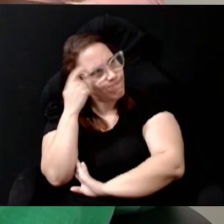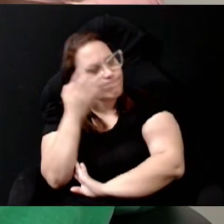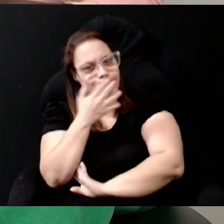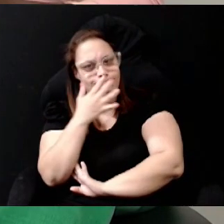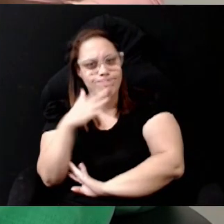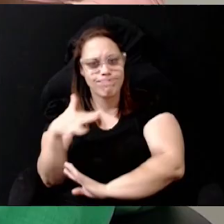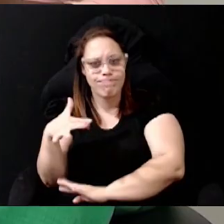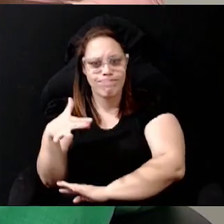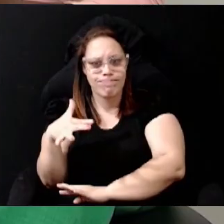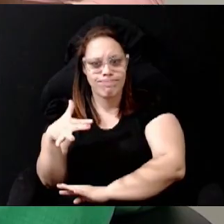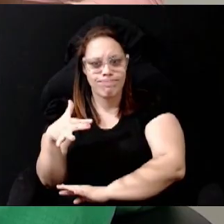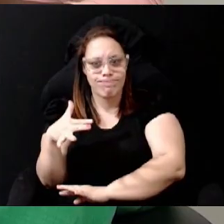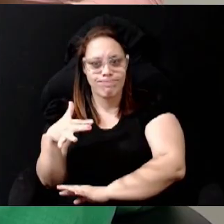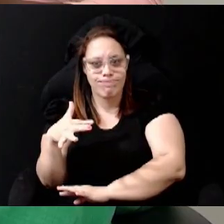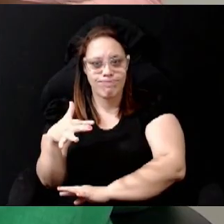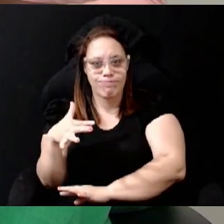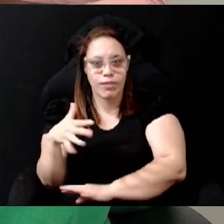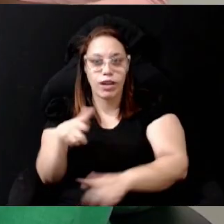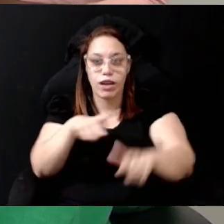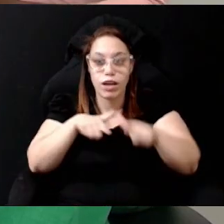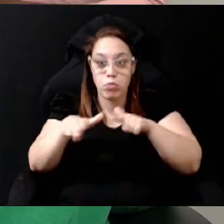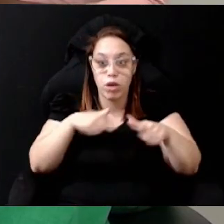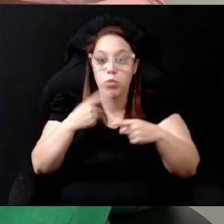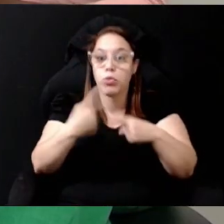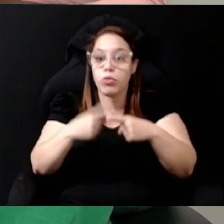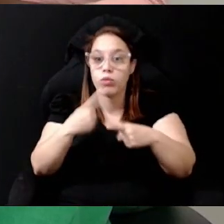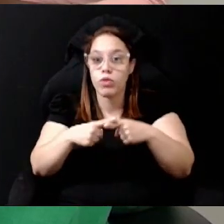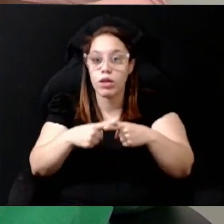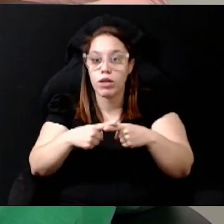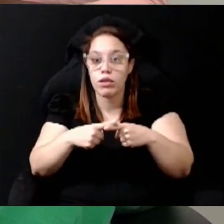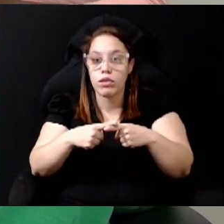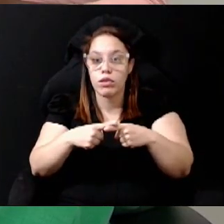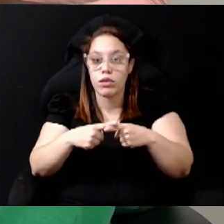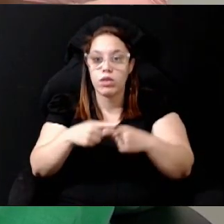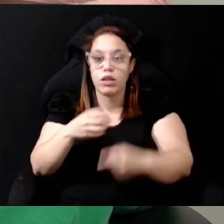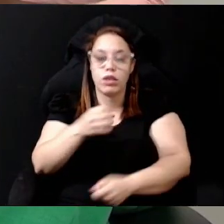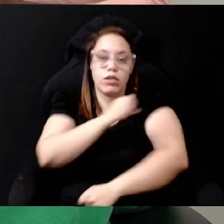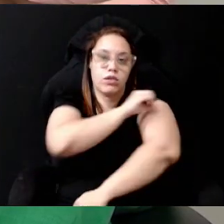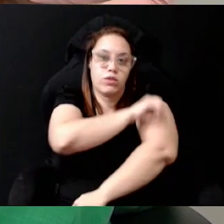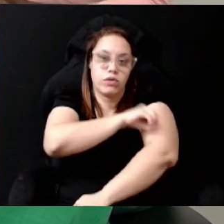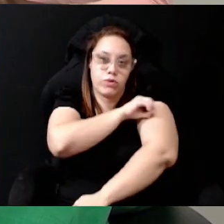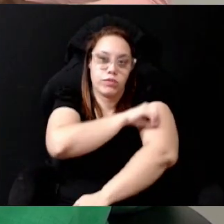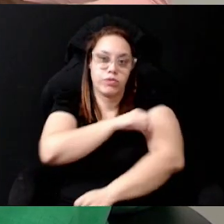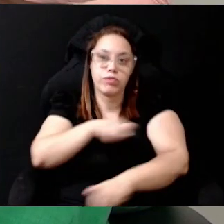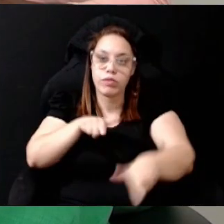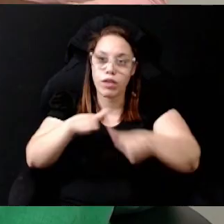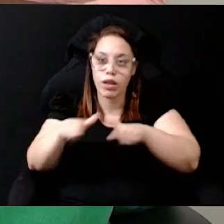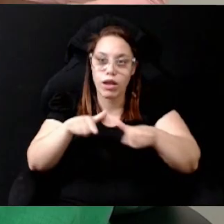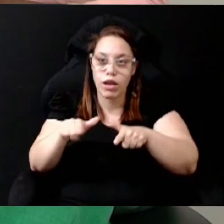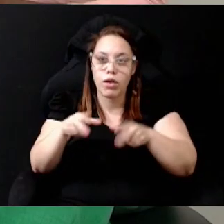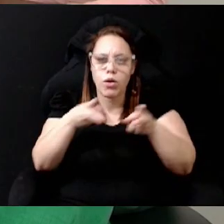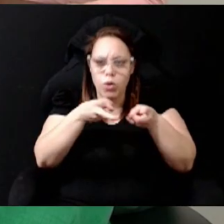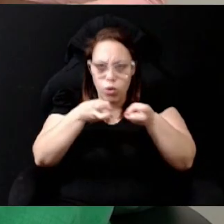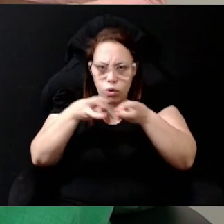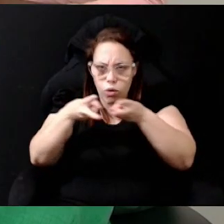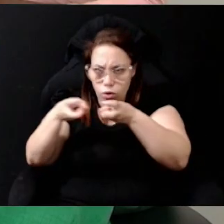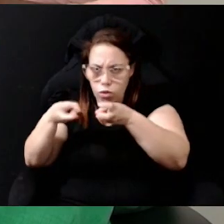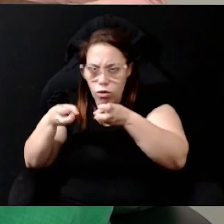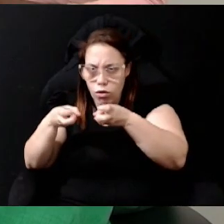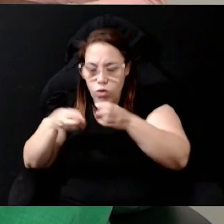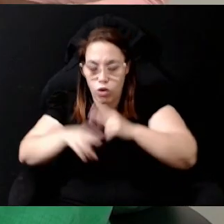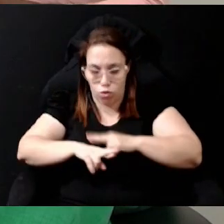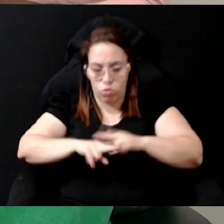Eu acho que as crianças é a parte mais tranquila, né, desse trabalho, porque, por exemplo, educação infantil, a gente trabalha muito a questão